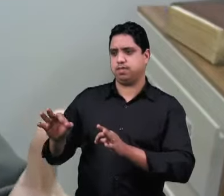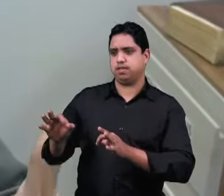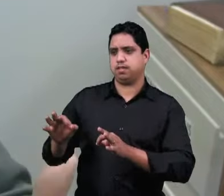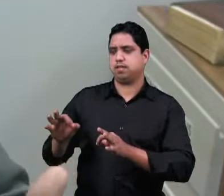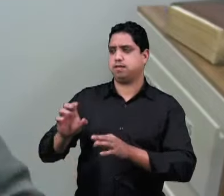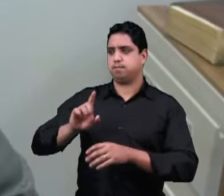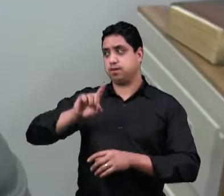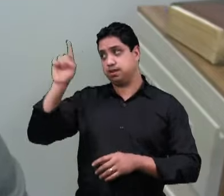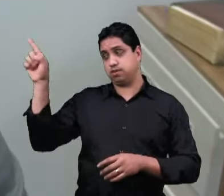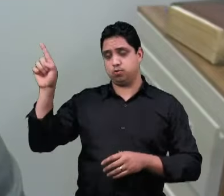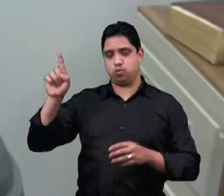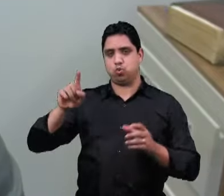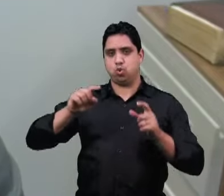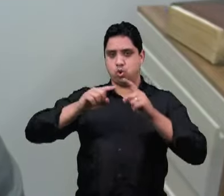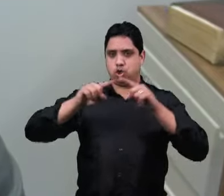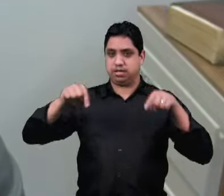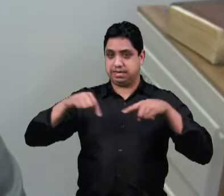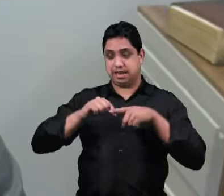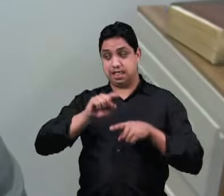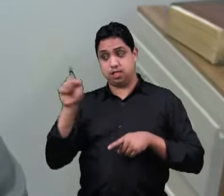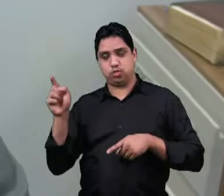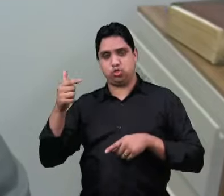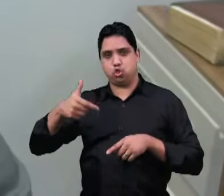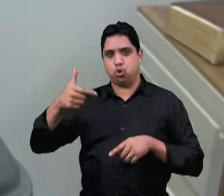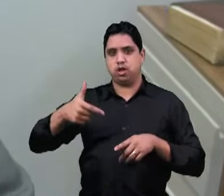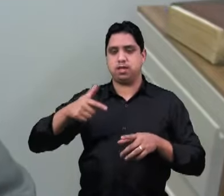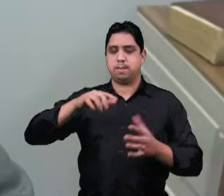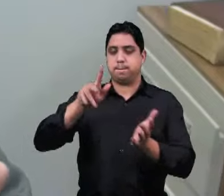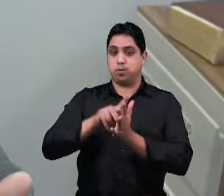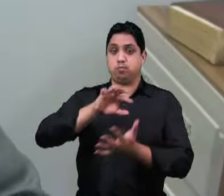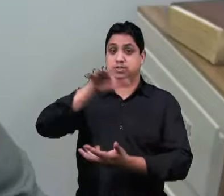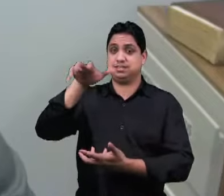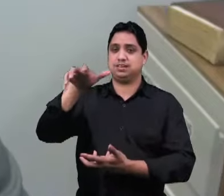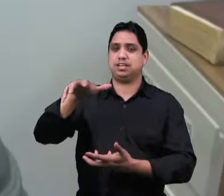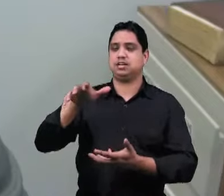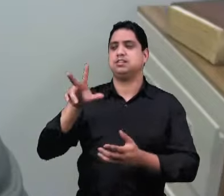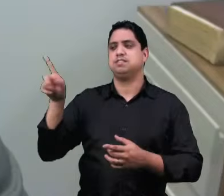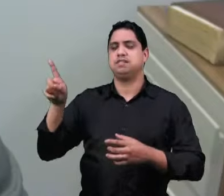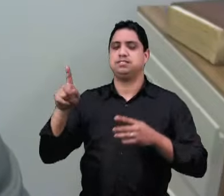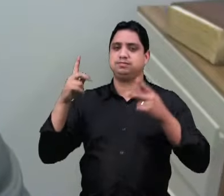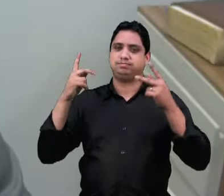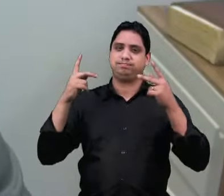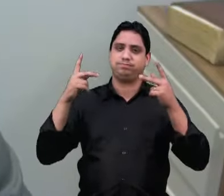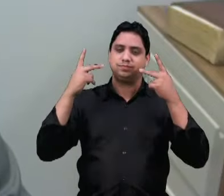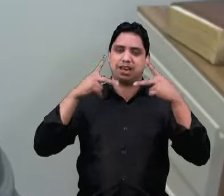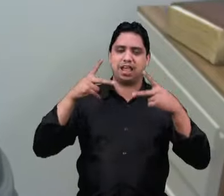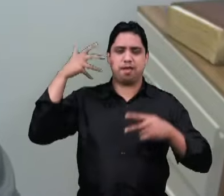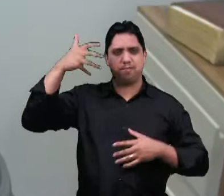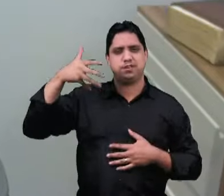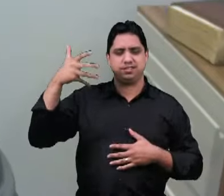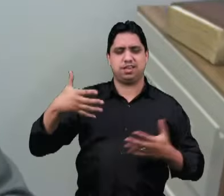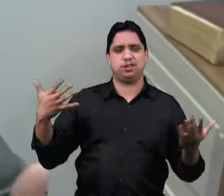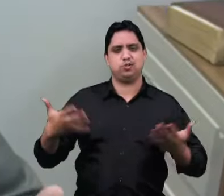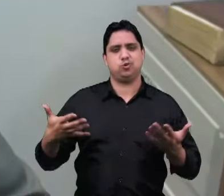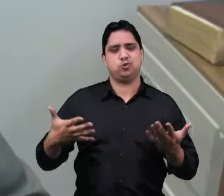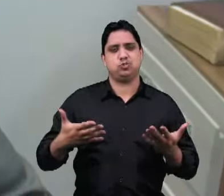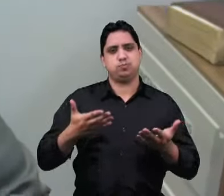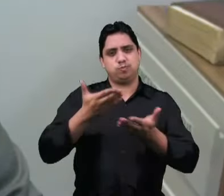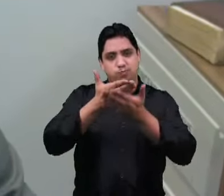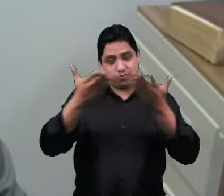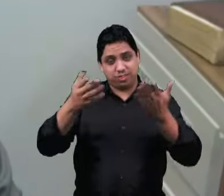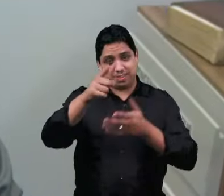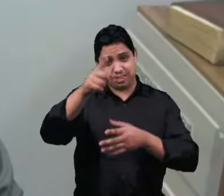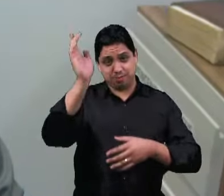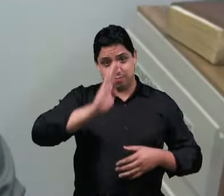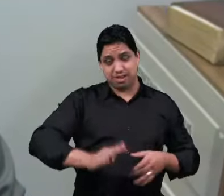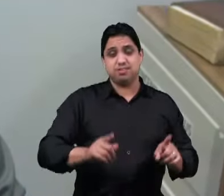nosso estúdio 2, né? Estará ali no estúdio do satélite e levando a palavra do Senhor para os nossos irmãos do Brasil